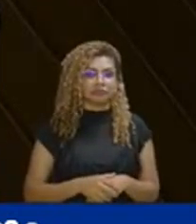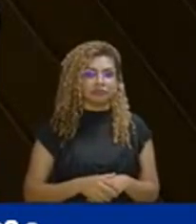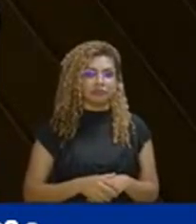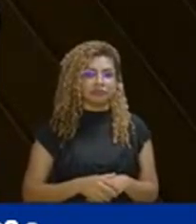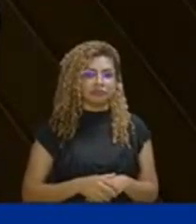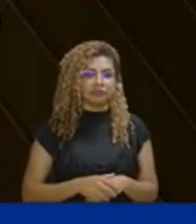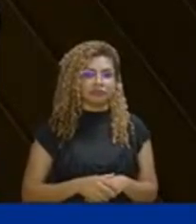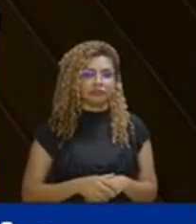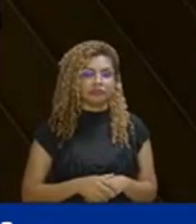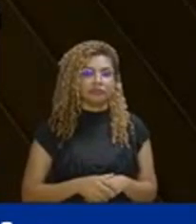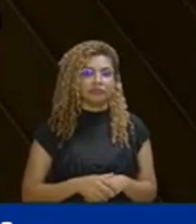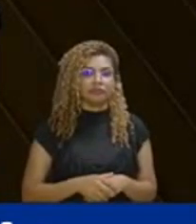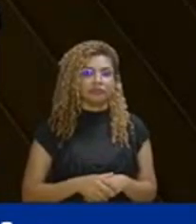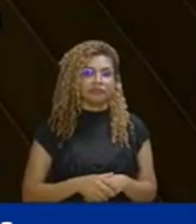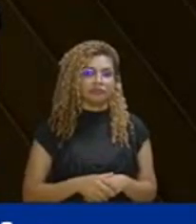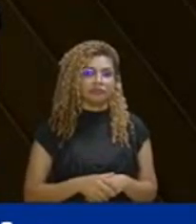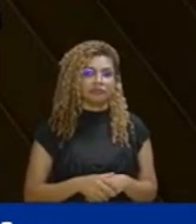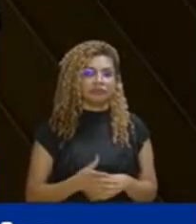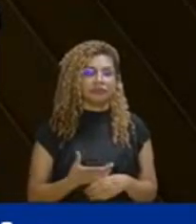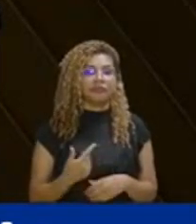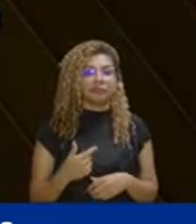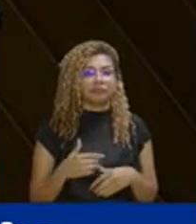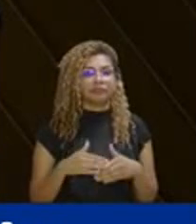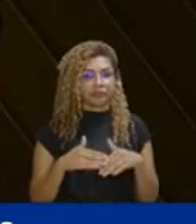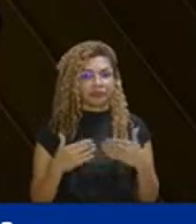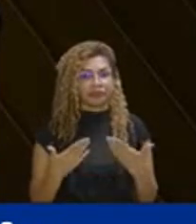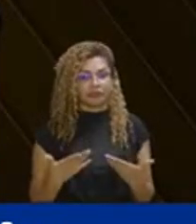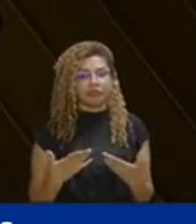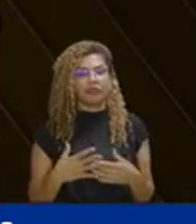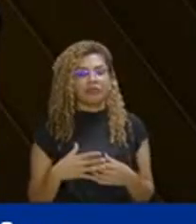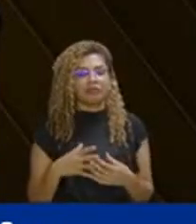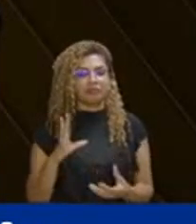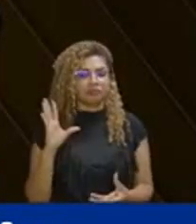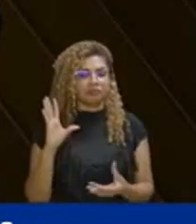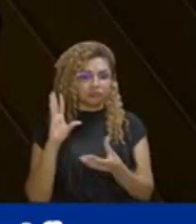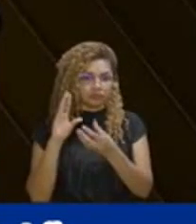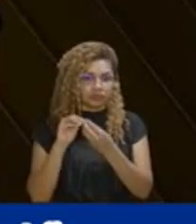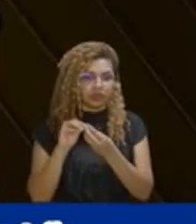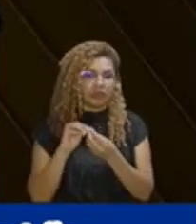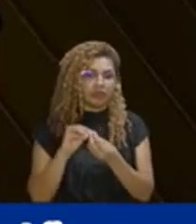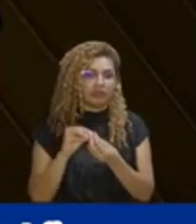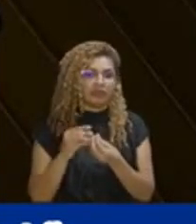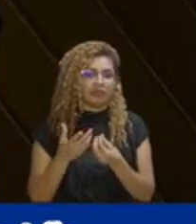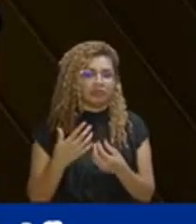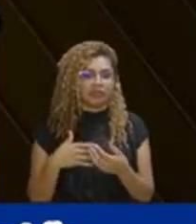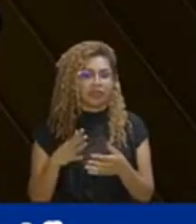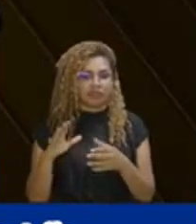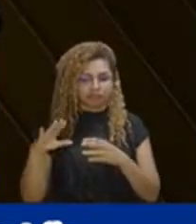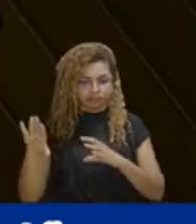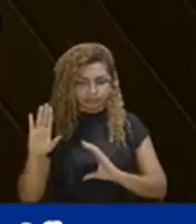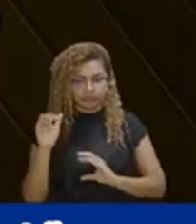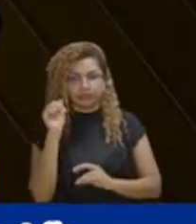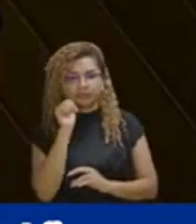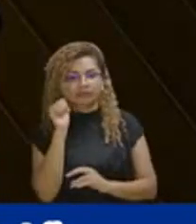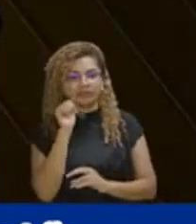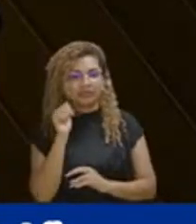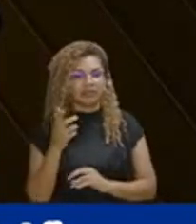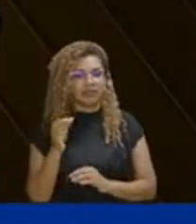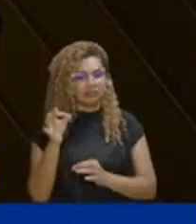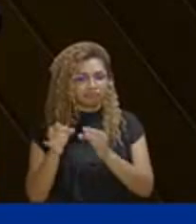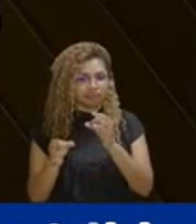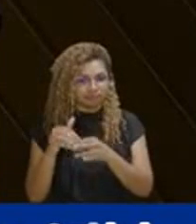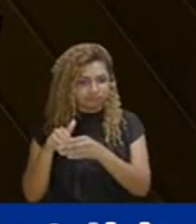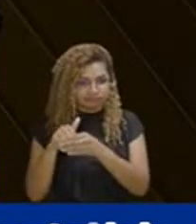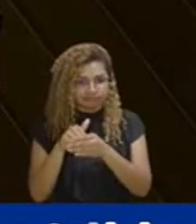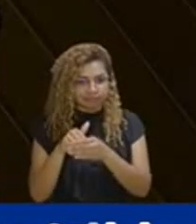sanção pecuniária, cenário que, por si só, é apto a impor a inelegibilidade à candidata, ainda que não transitada em julgado a